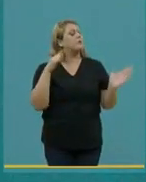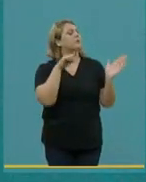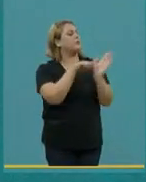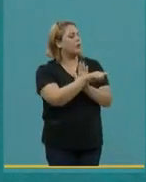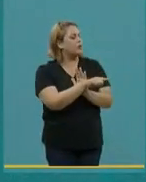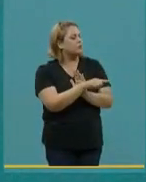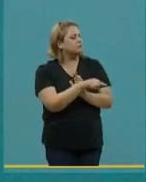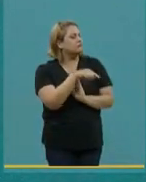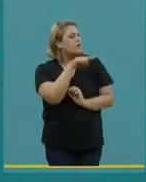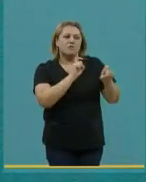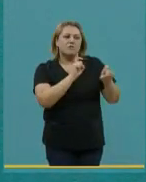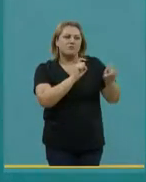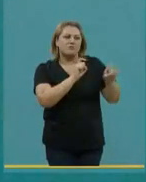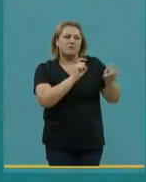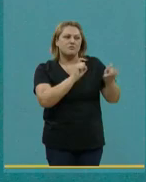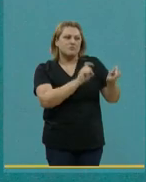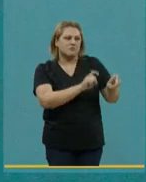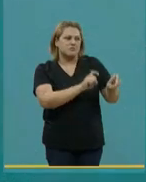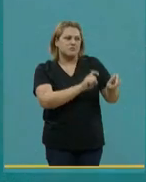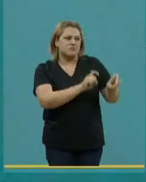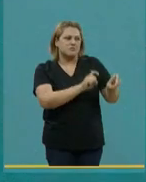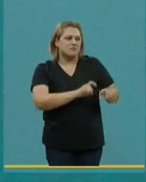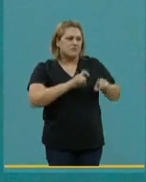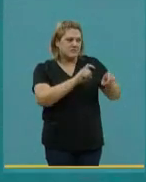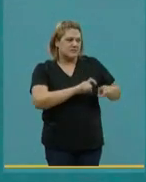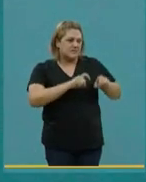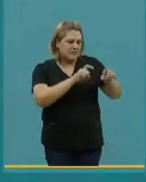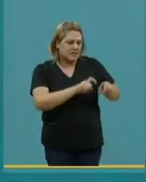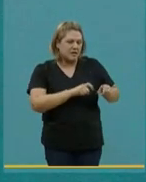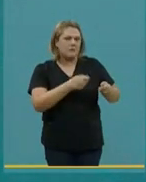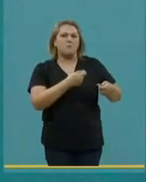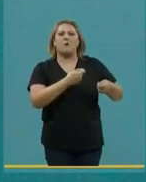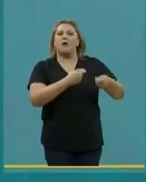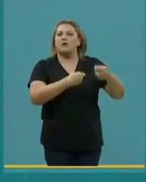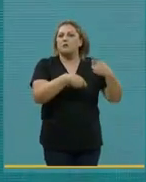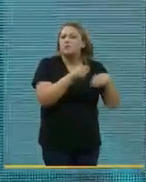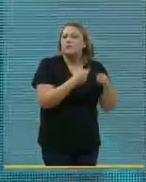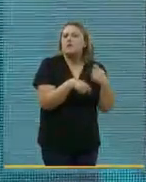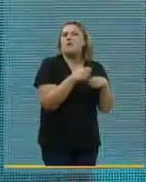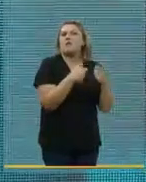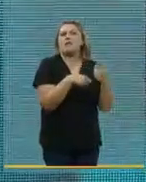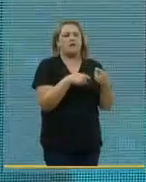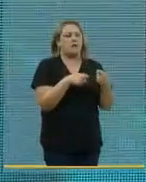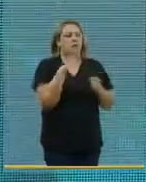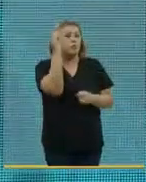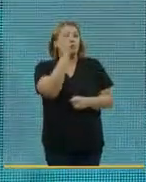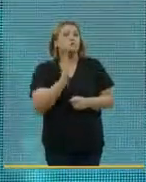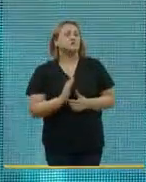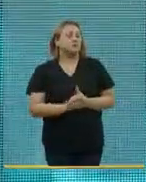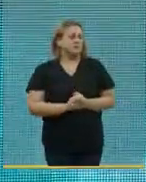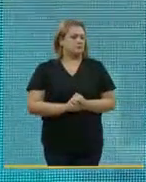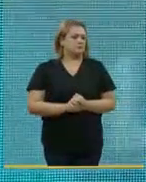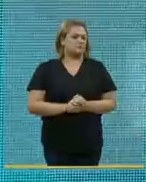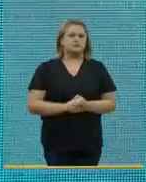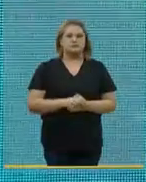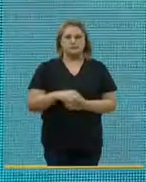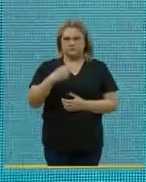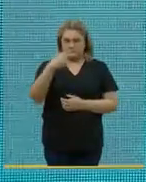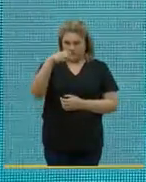visão sobre o agronegócio ea agricultura familiar no brasil brigador leandro dois minutos para a resposta